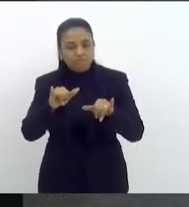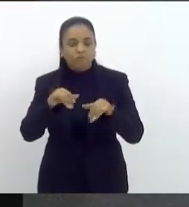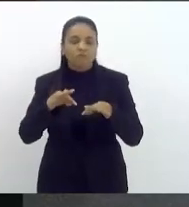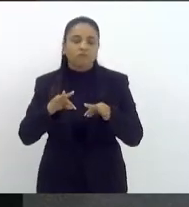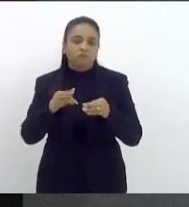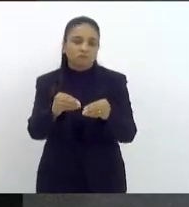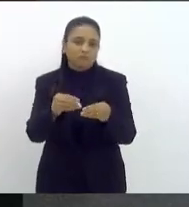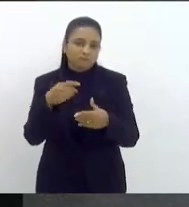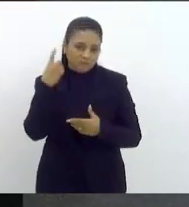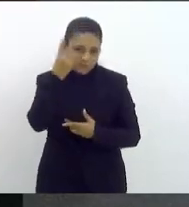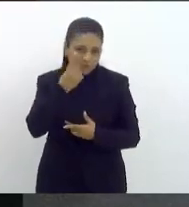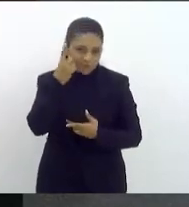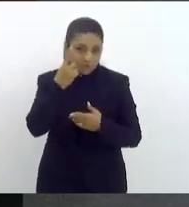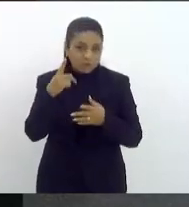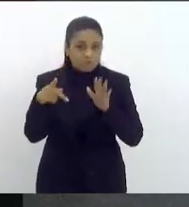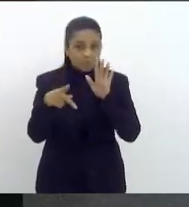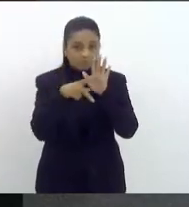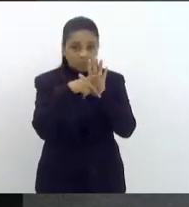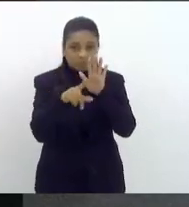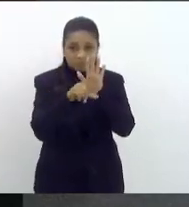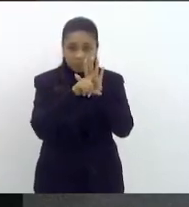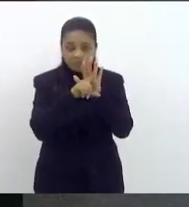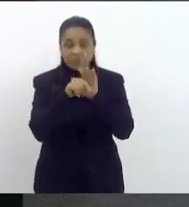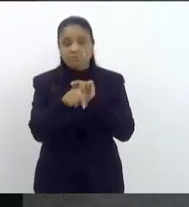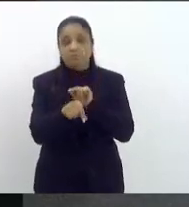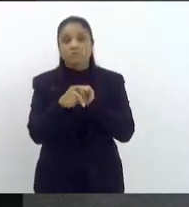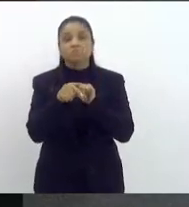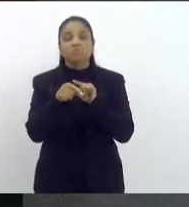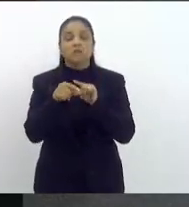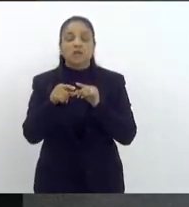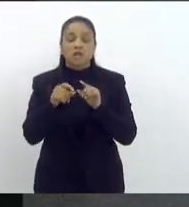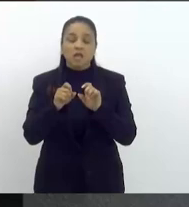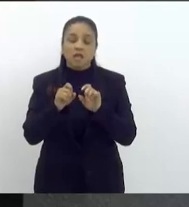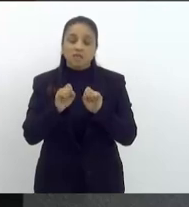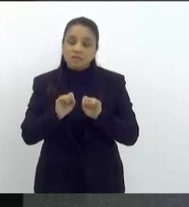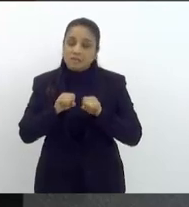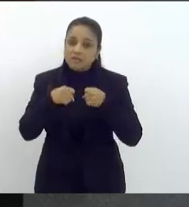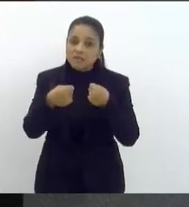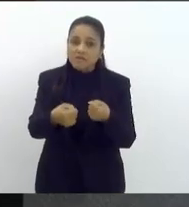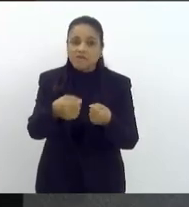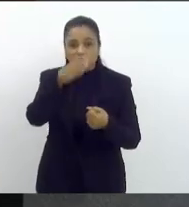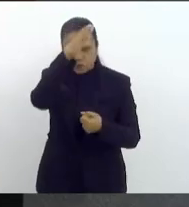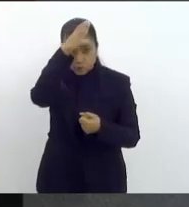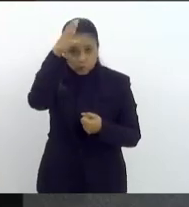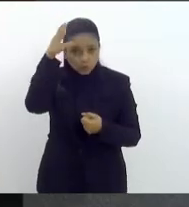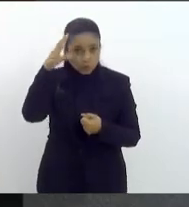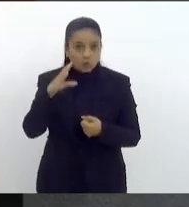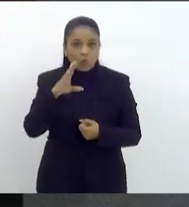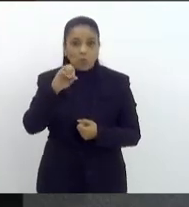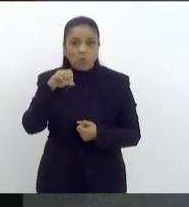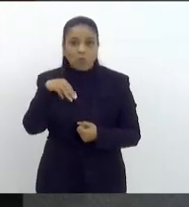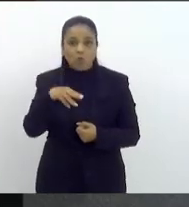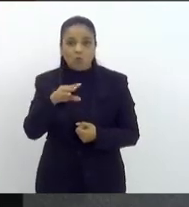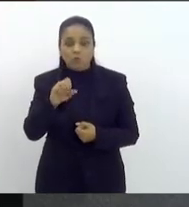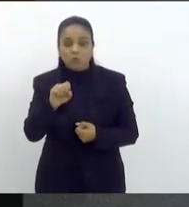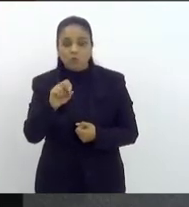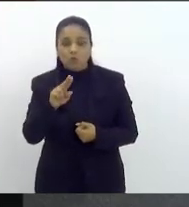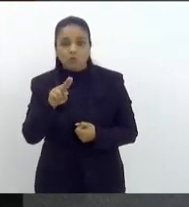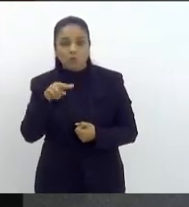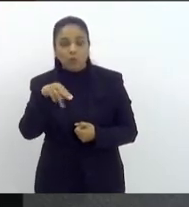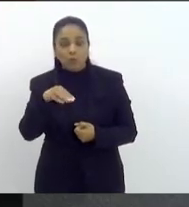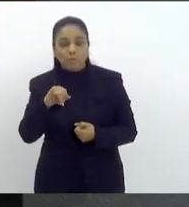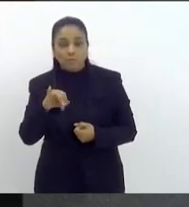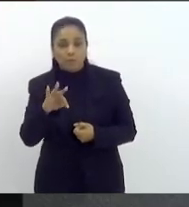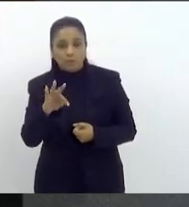mostrando que é um projeto a favor do Consumidor nós podemos e devemos legislar sobre direito do